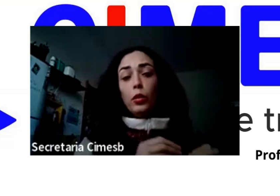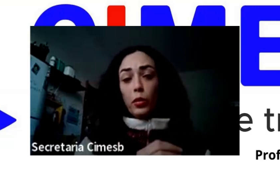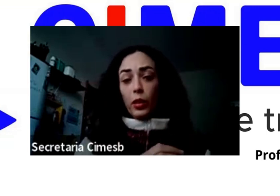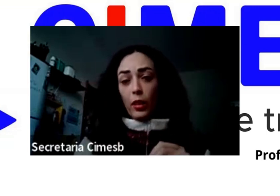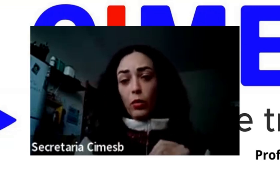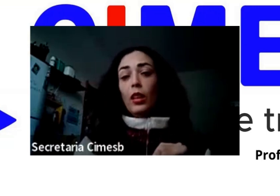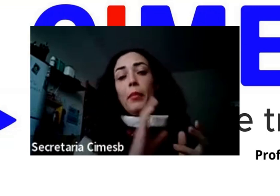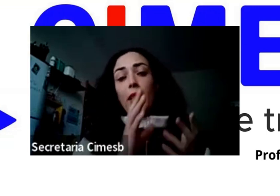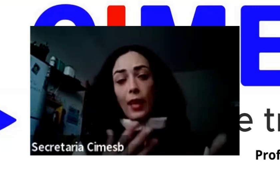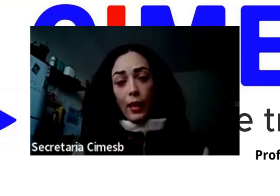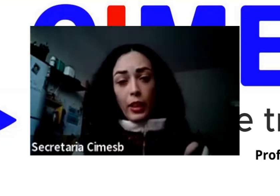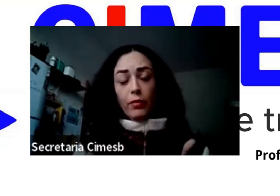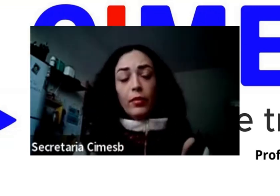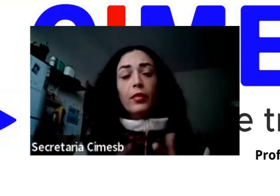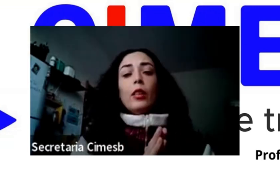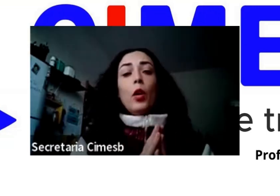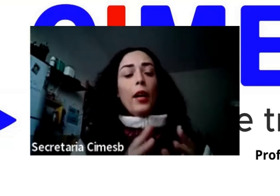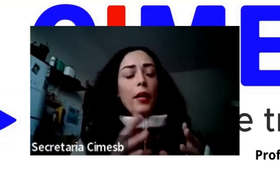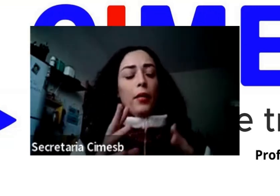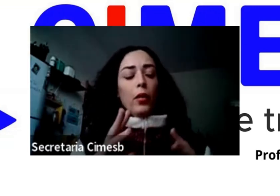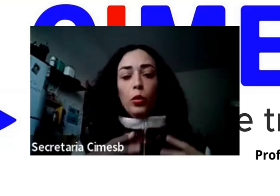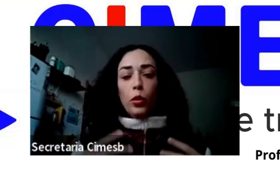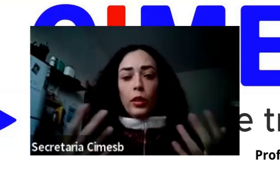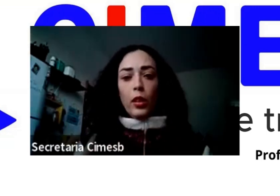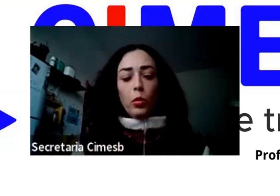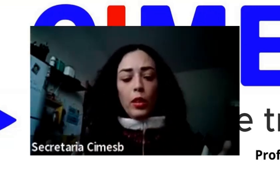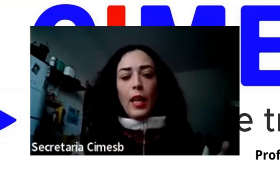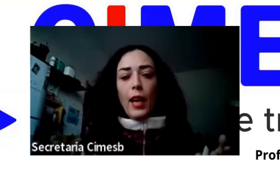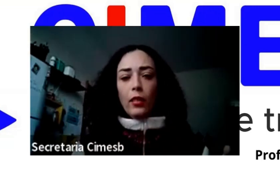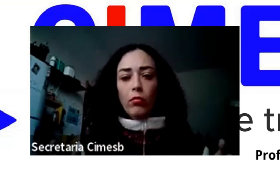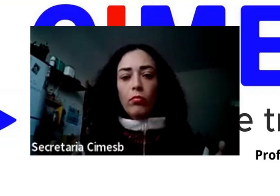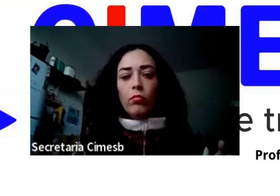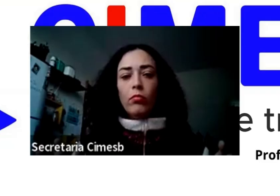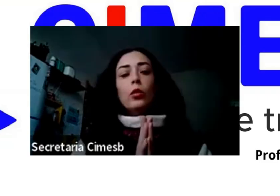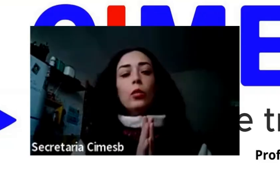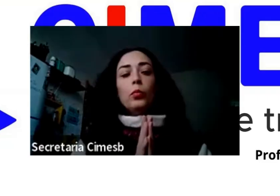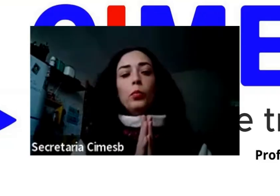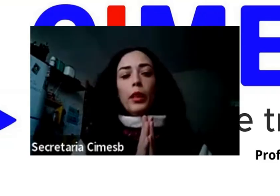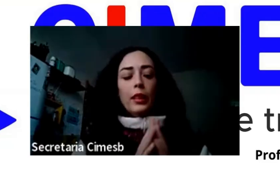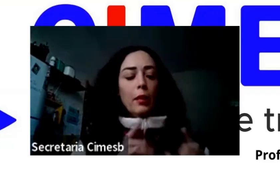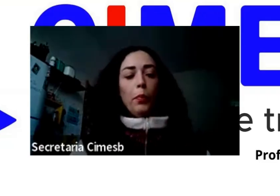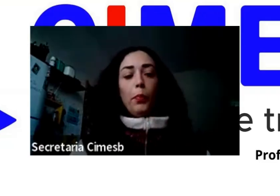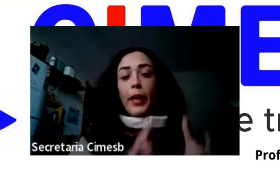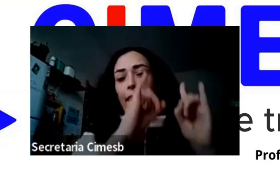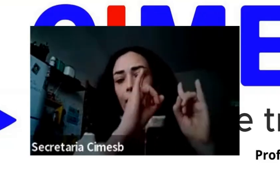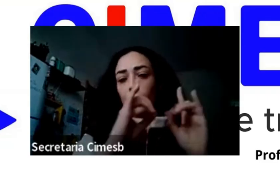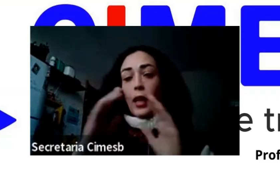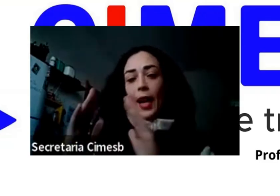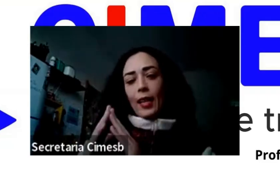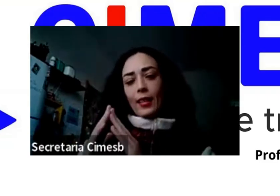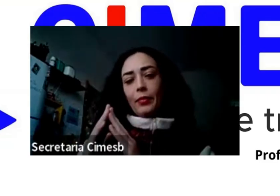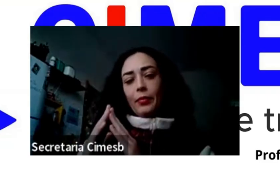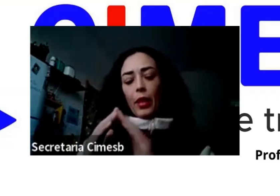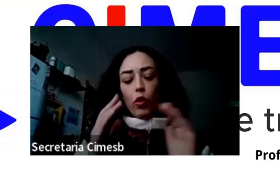parte da construção da mensagem, como na construção do cenário. Então, por exemplo,